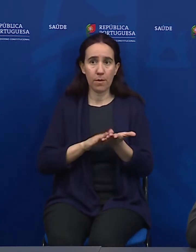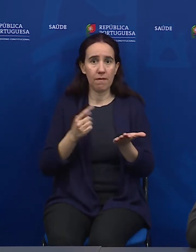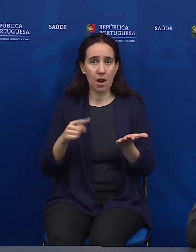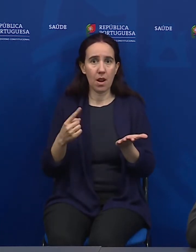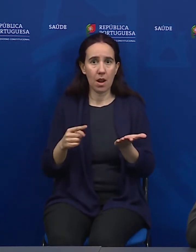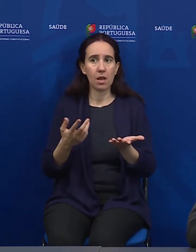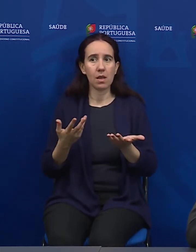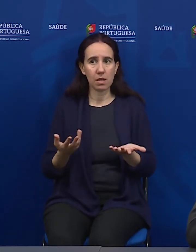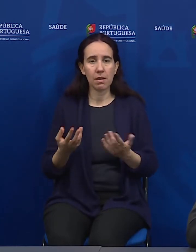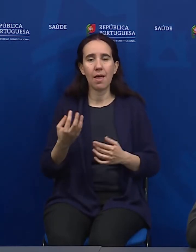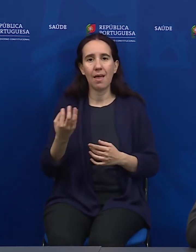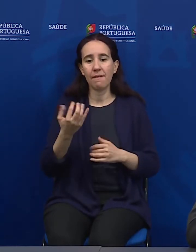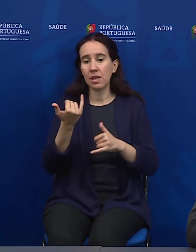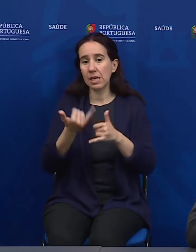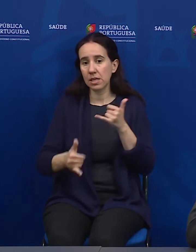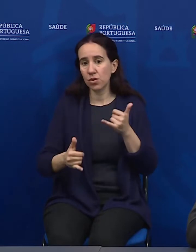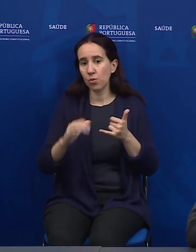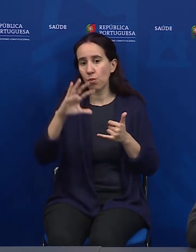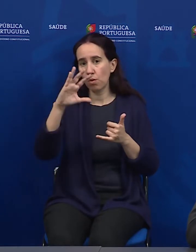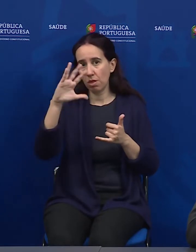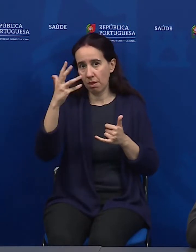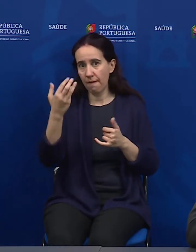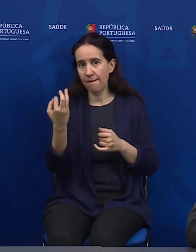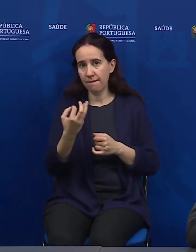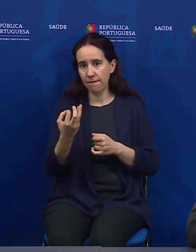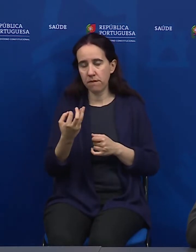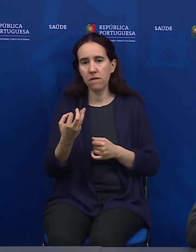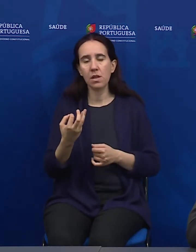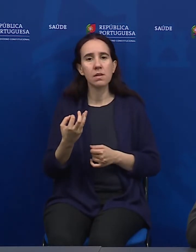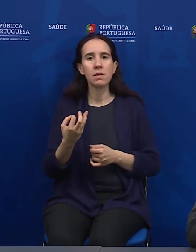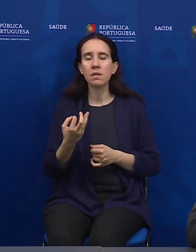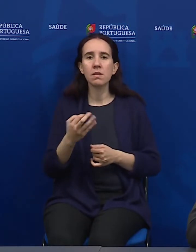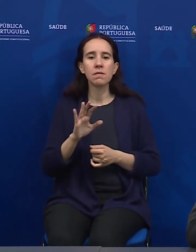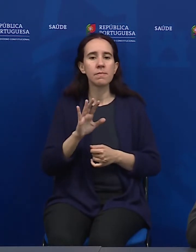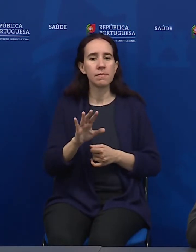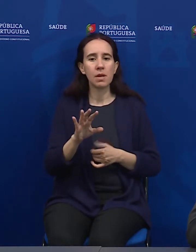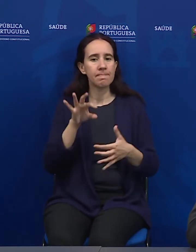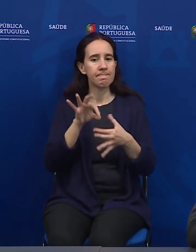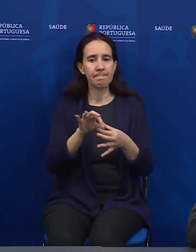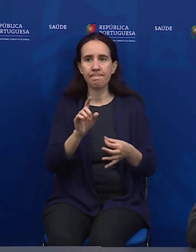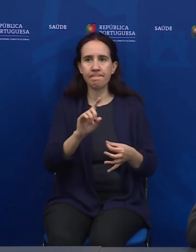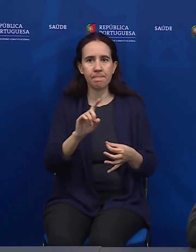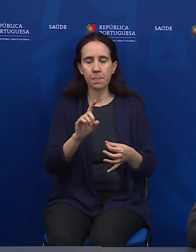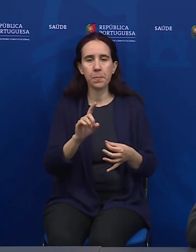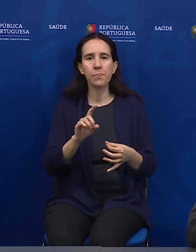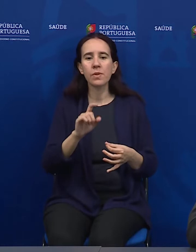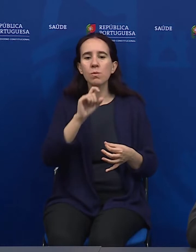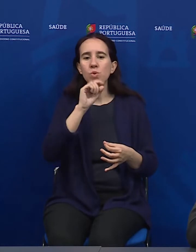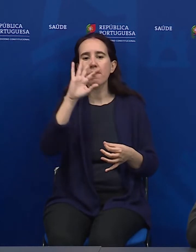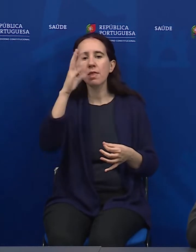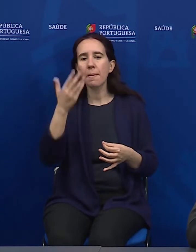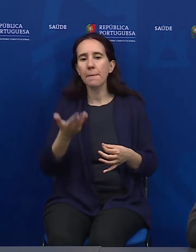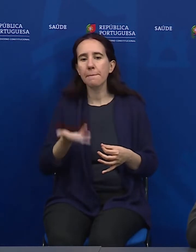que, como fatores de risco que são, não estão associados a uma maior possibilidade